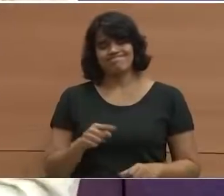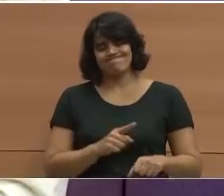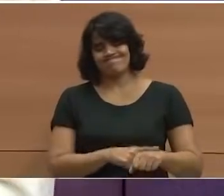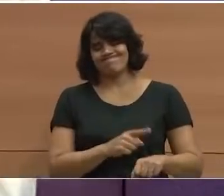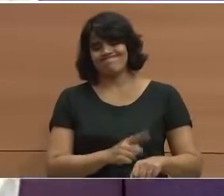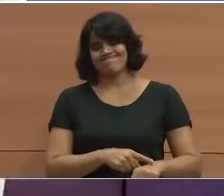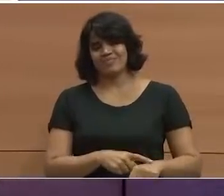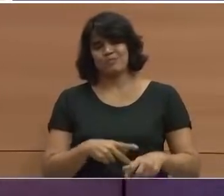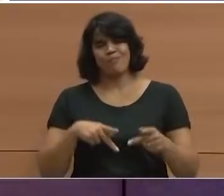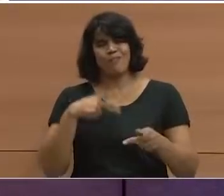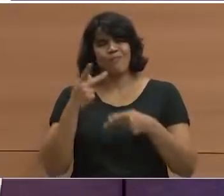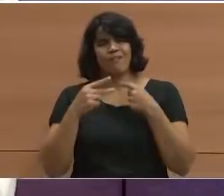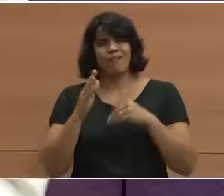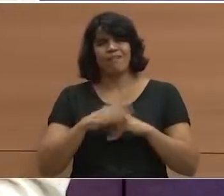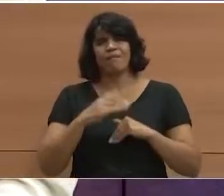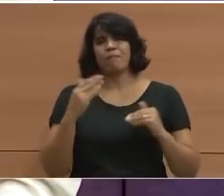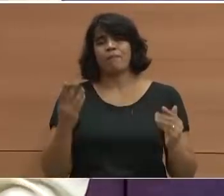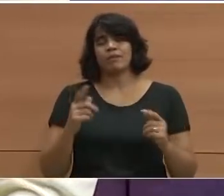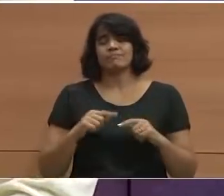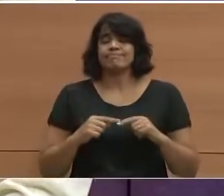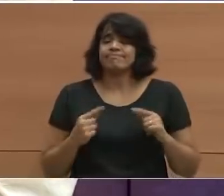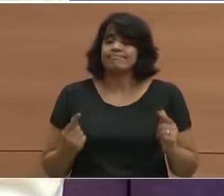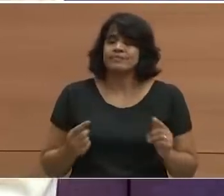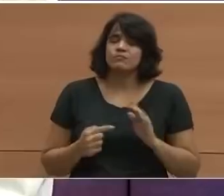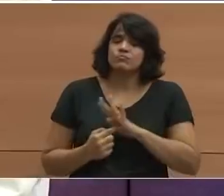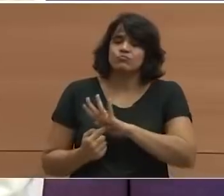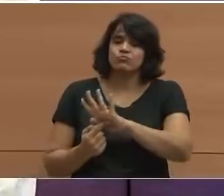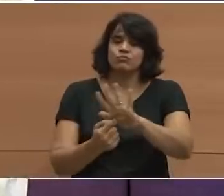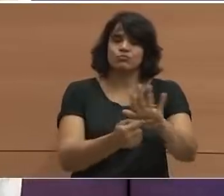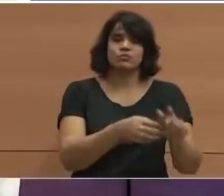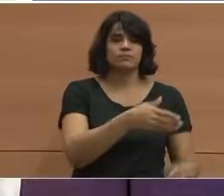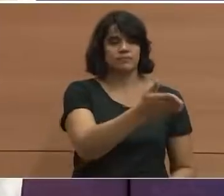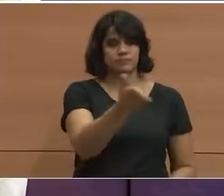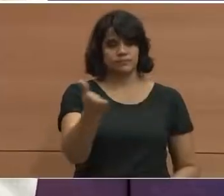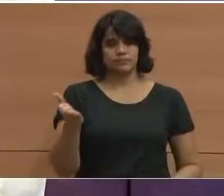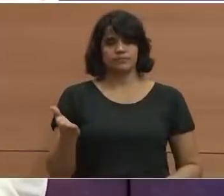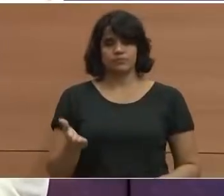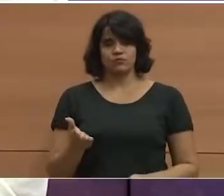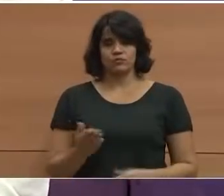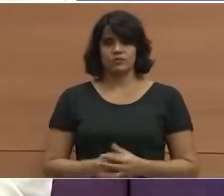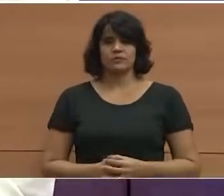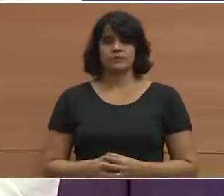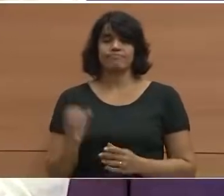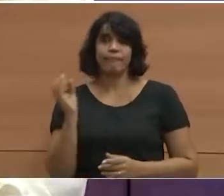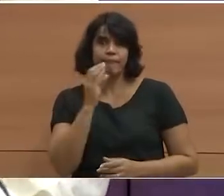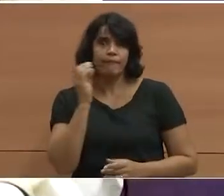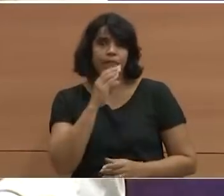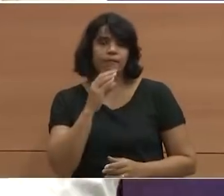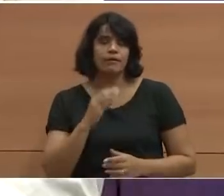vou mostrar para vocês. Eu vou começar a falar já mais rápido.